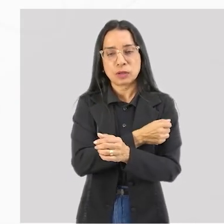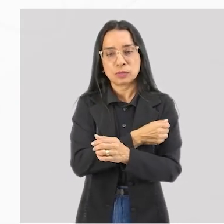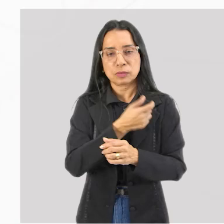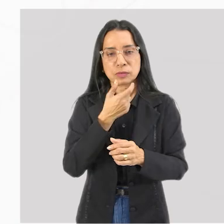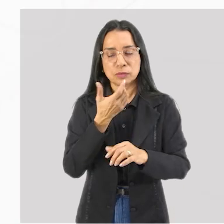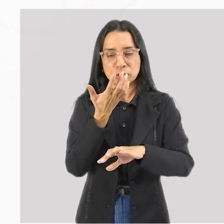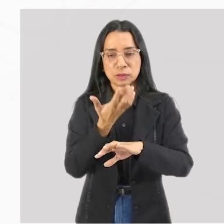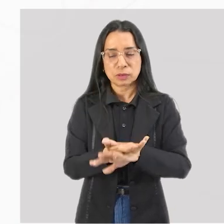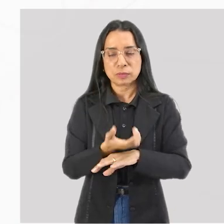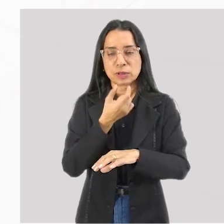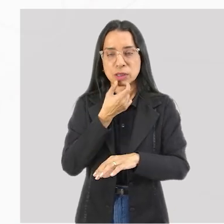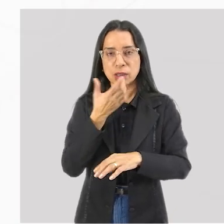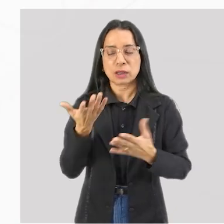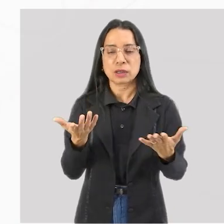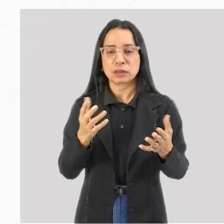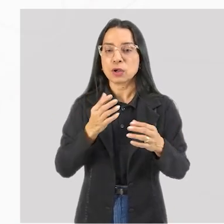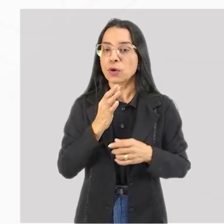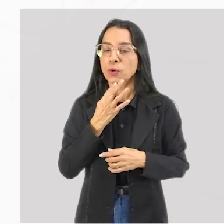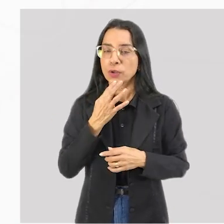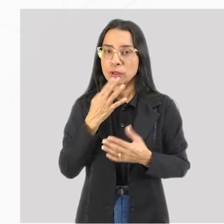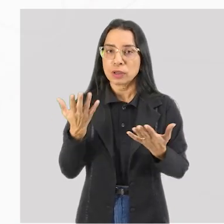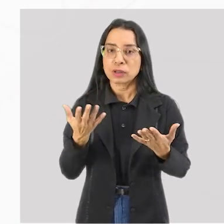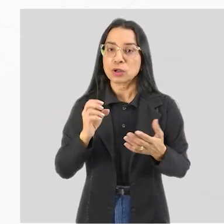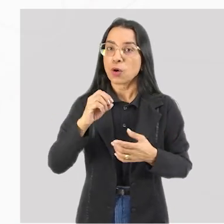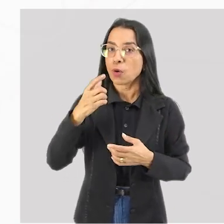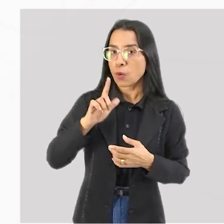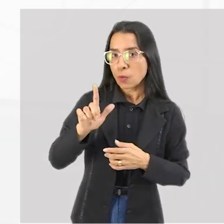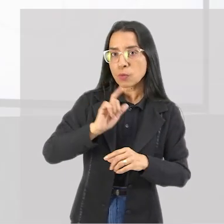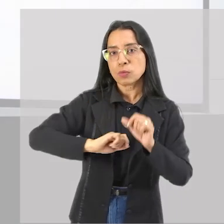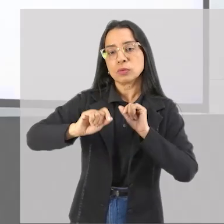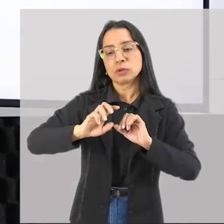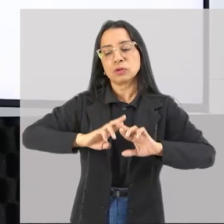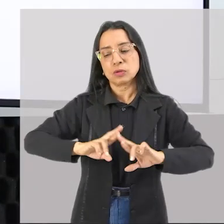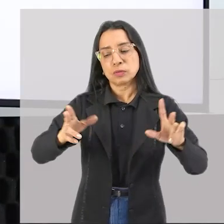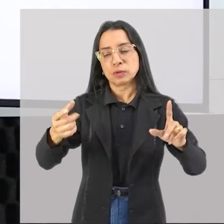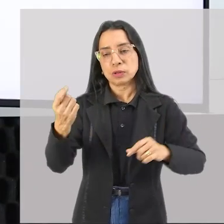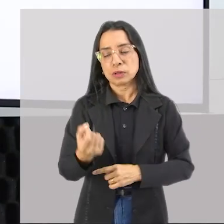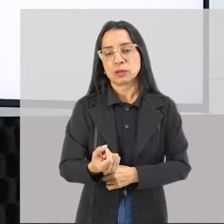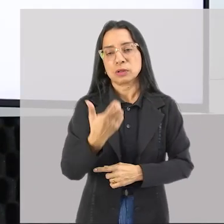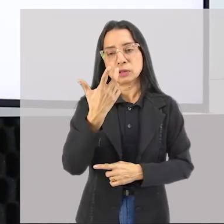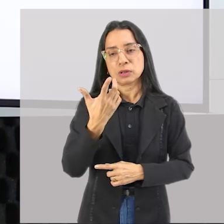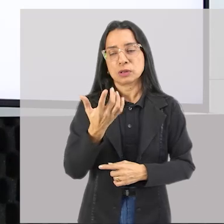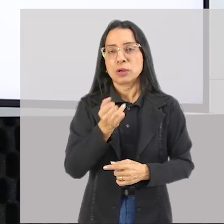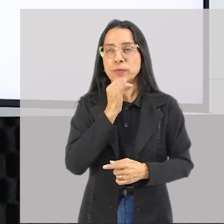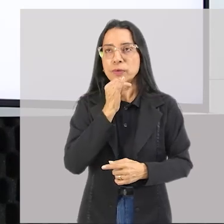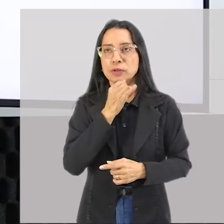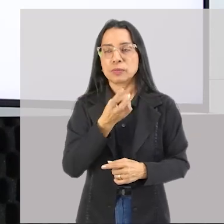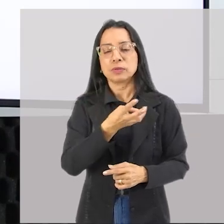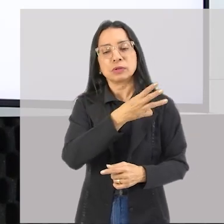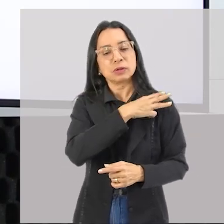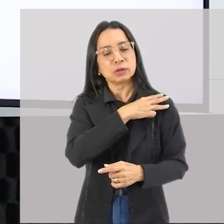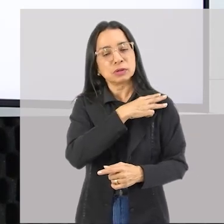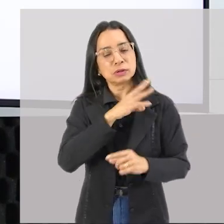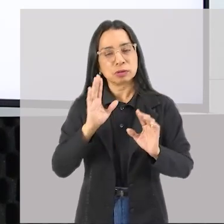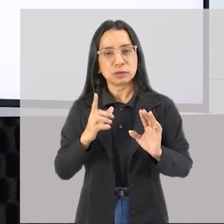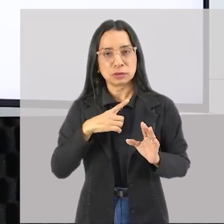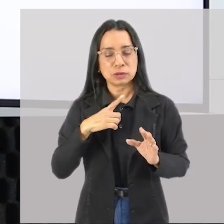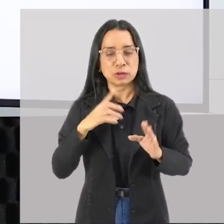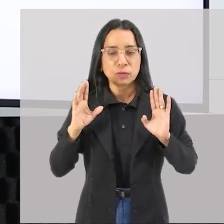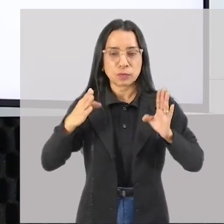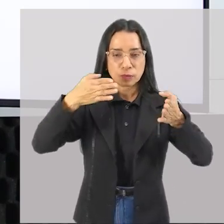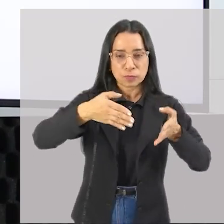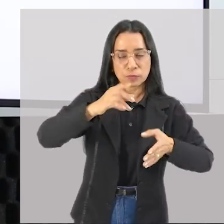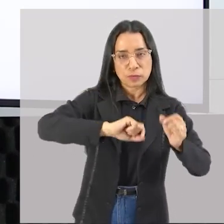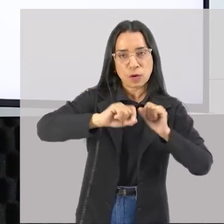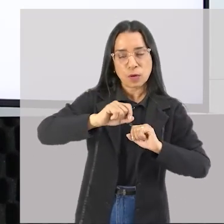e outras que são bem diferentes e bem estranhas. Quando a gente pensa, no caso, na terceira série, que tem uma ênfase maior